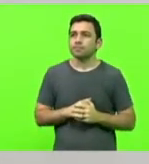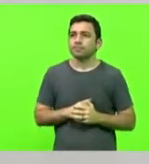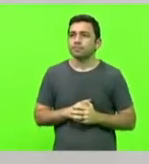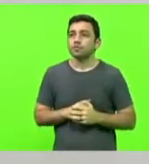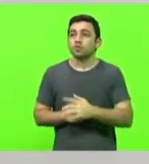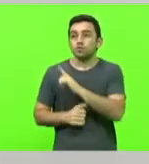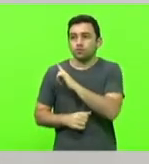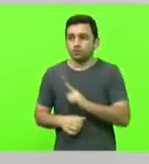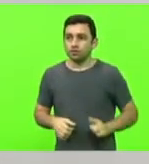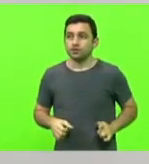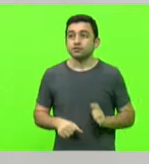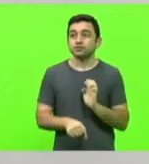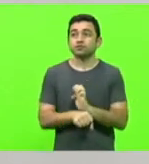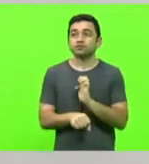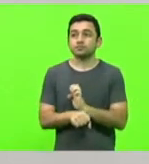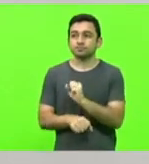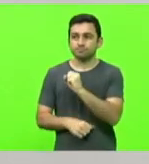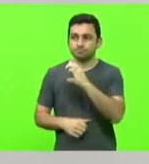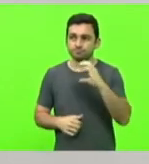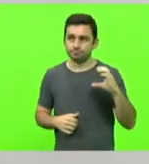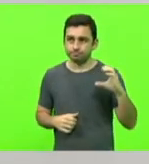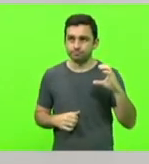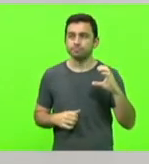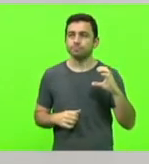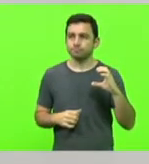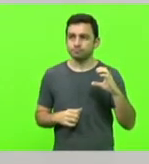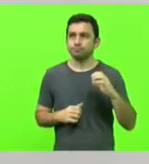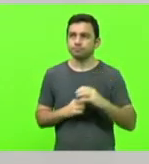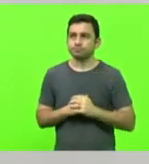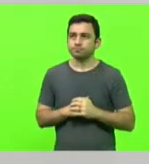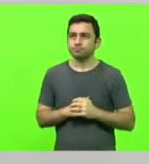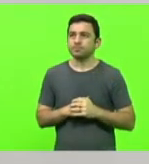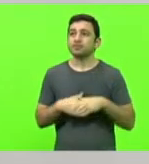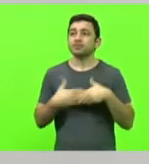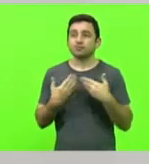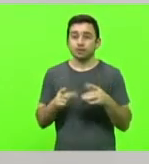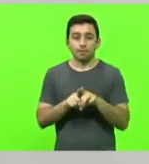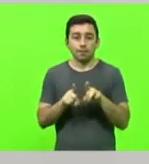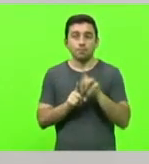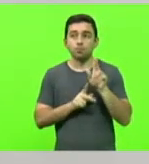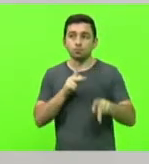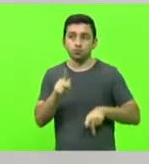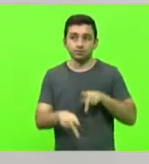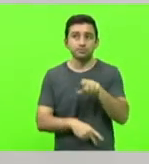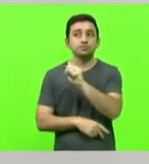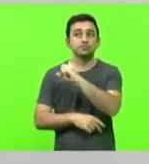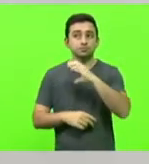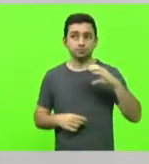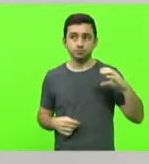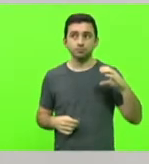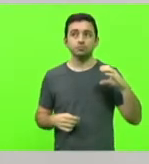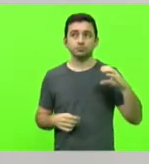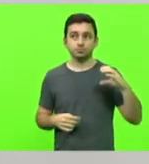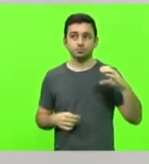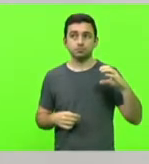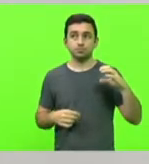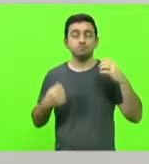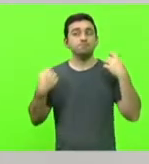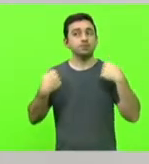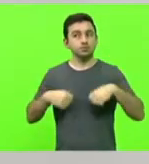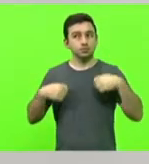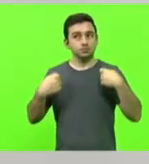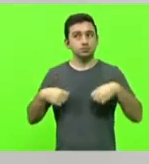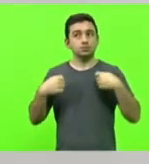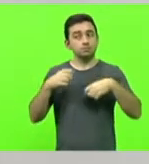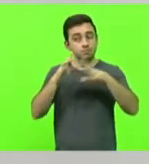Governo do Estado de Santa Catarina, governo do Estado de Santa Catarina e catarinenses, nós temos que encarar uma